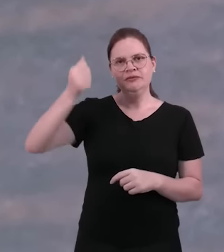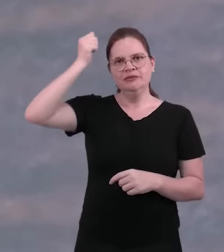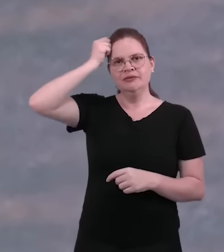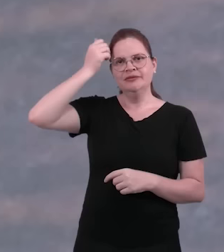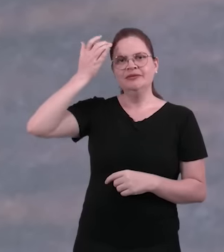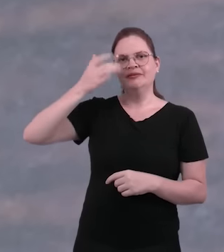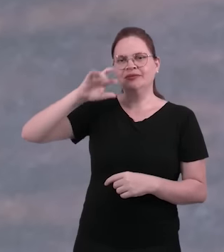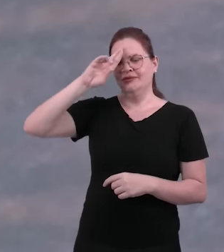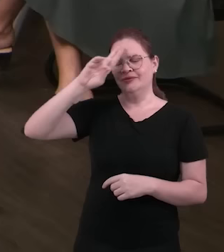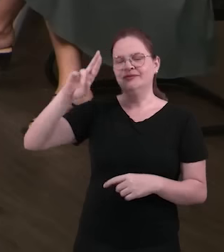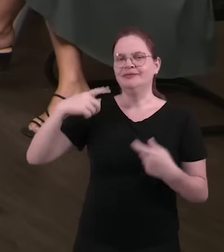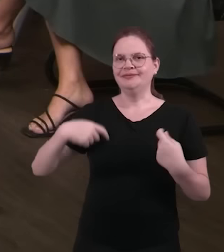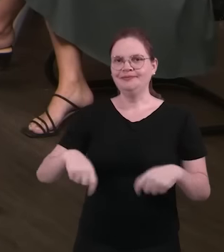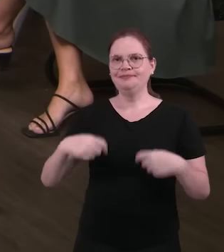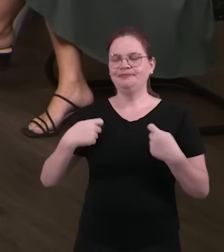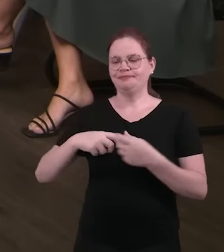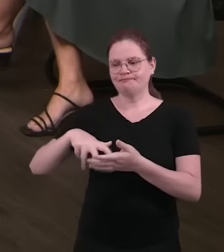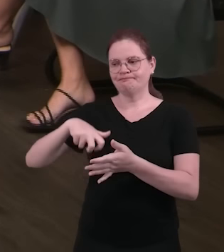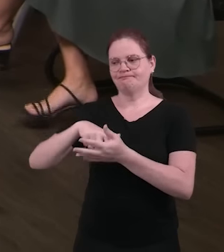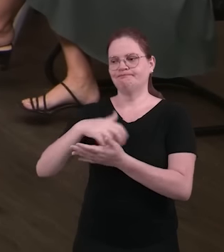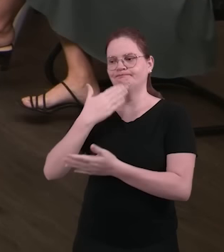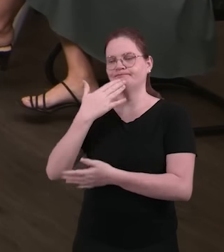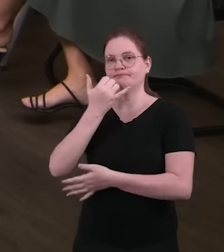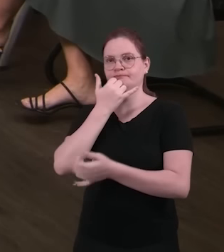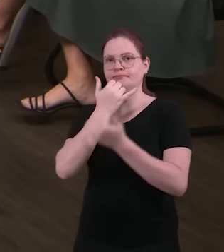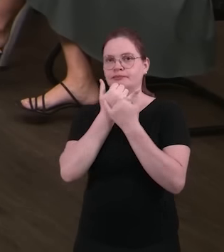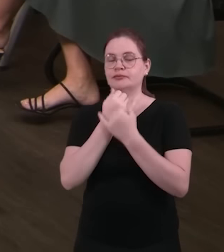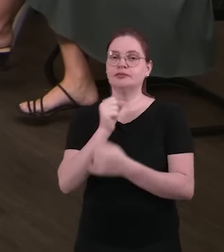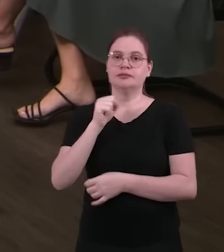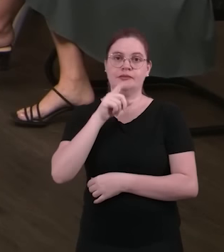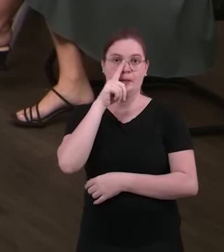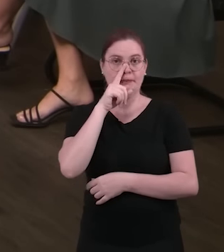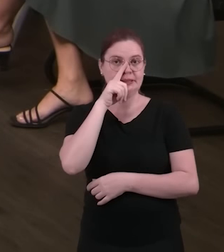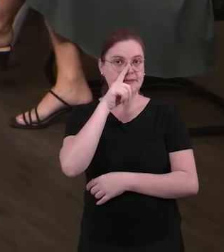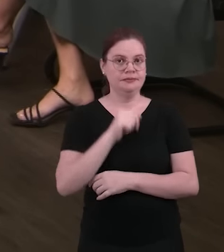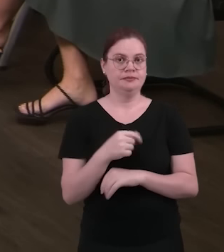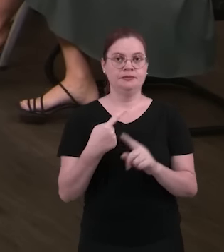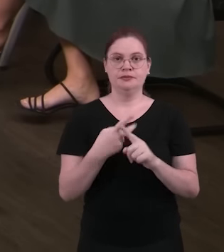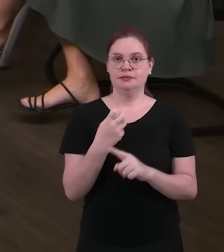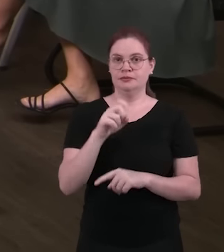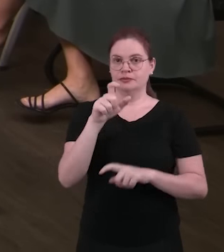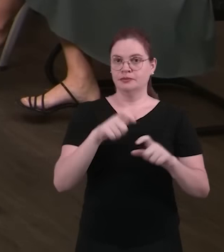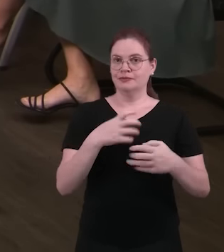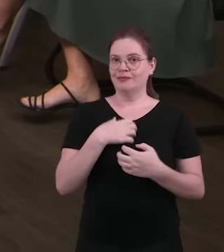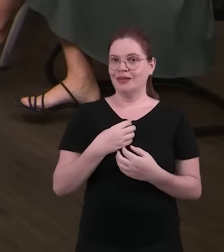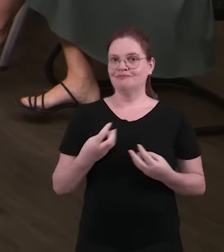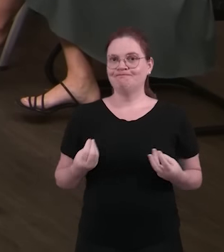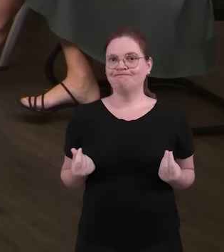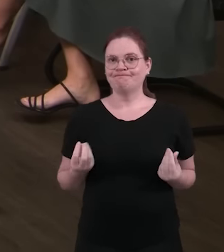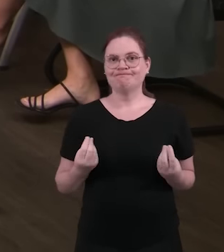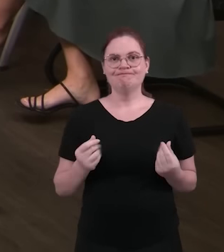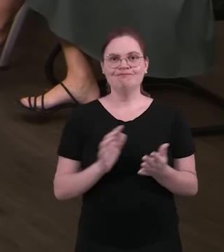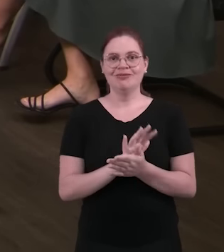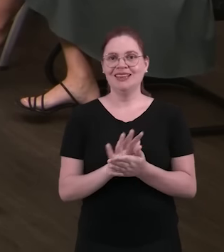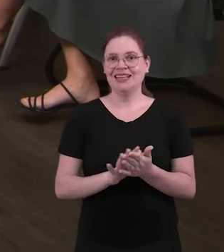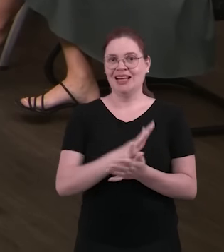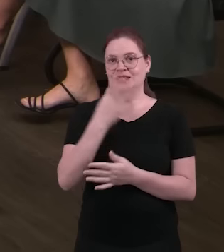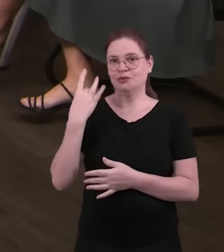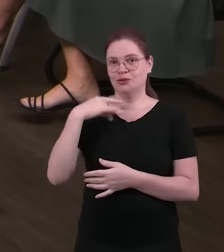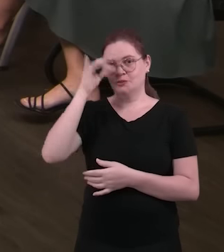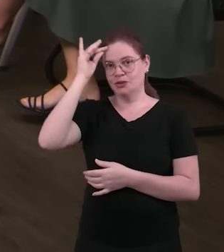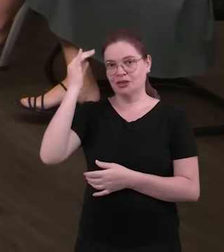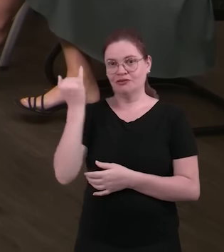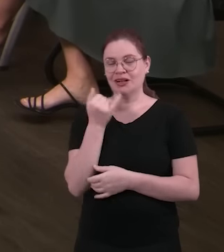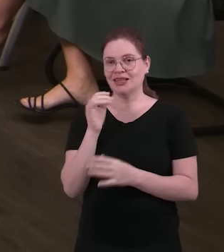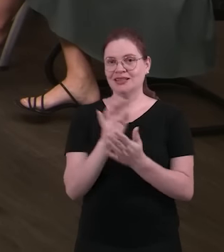sensibilidade. E, de fato, isso é um perigo. Porque a perda da sensibilidade, a